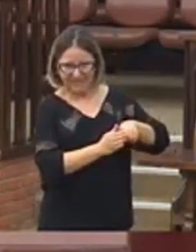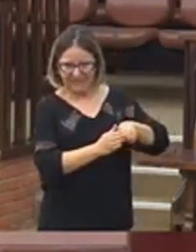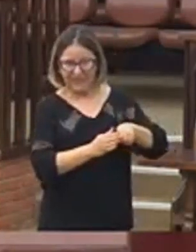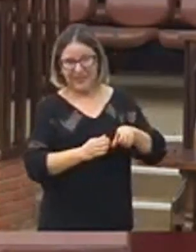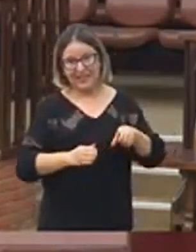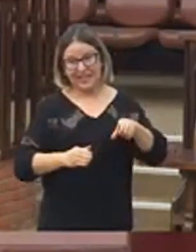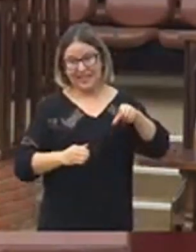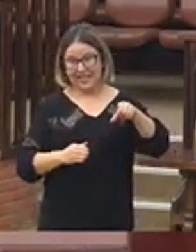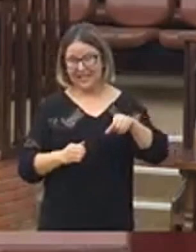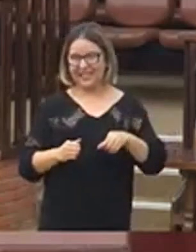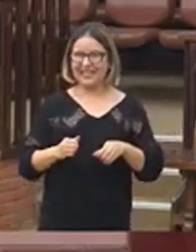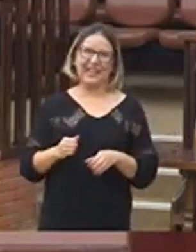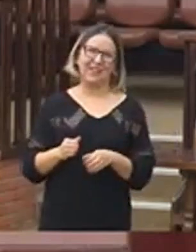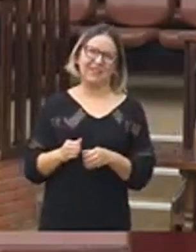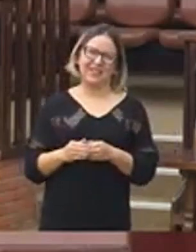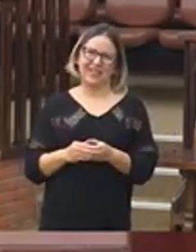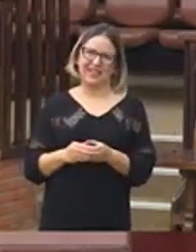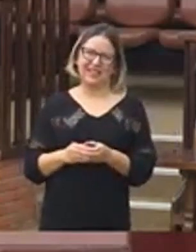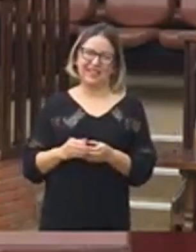cavernas,